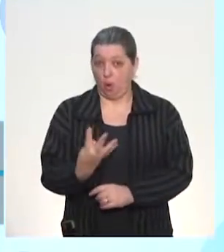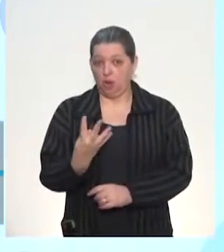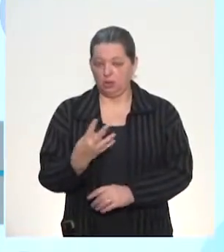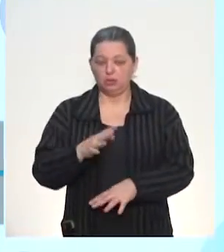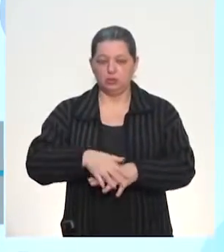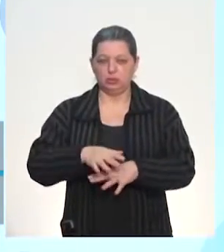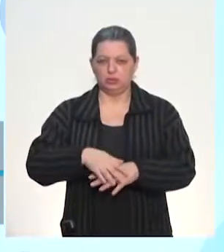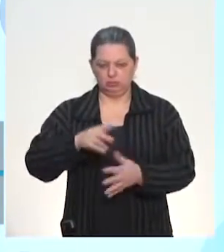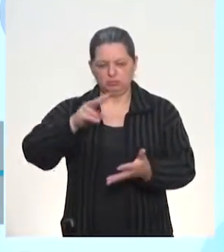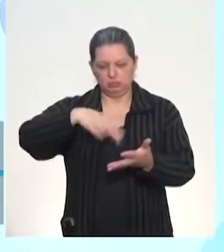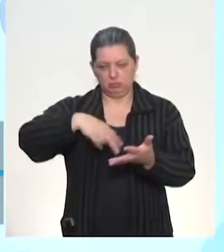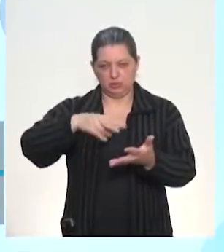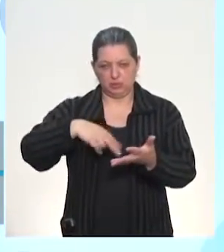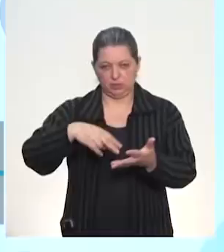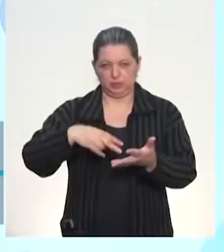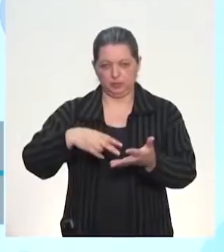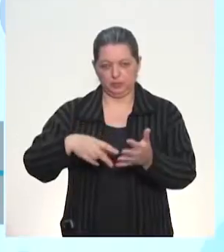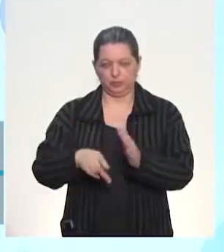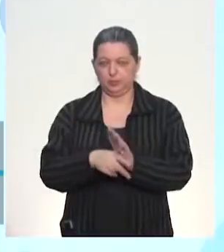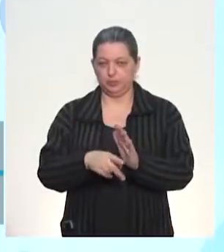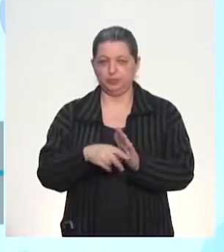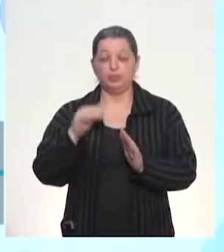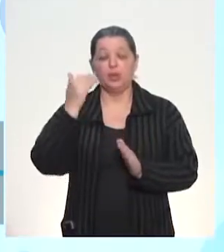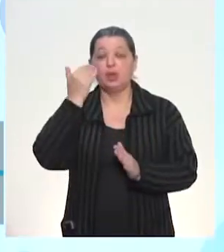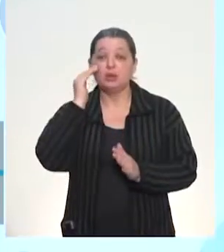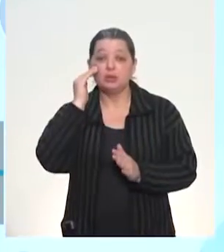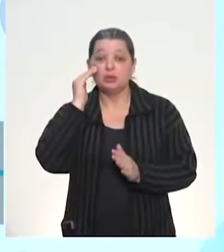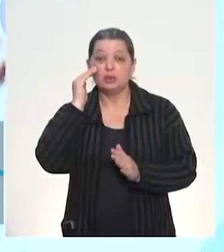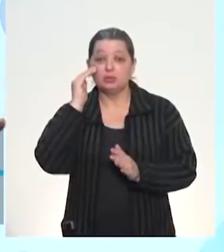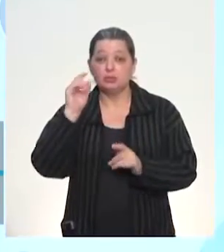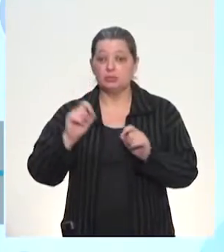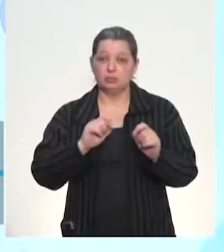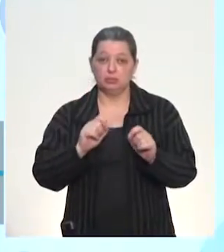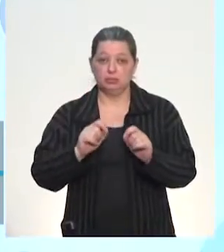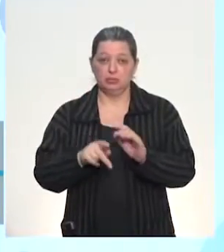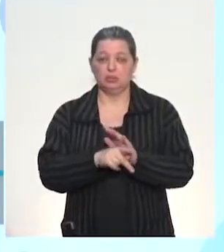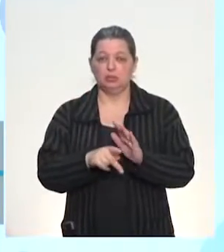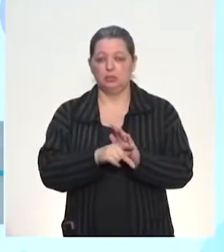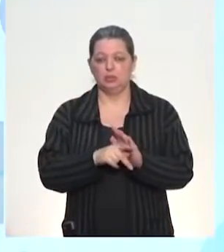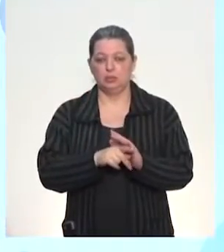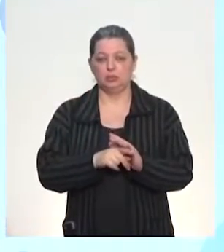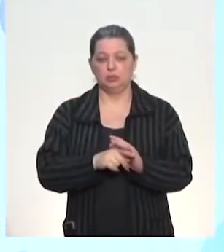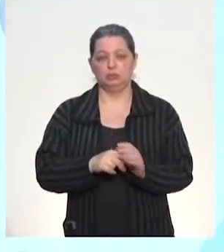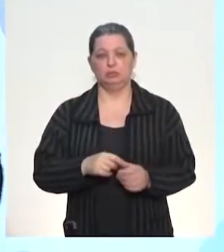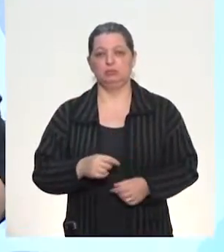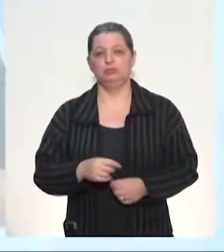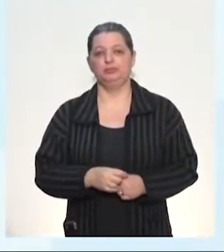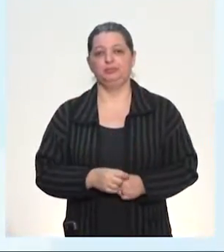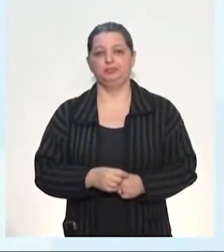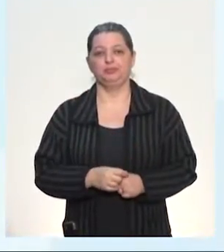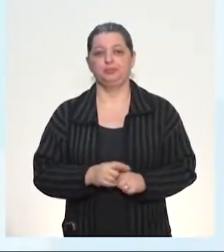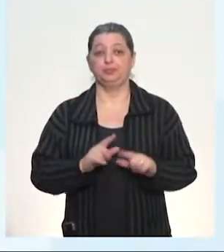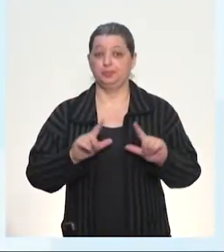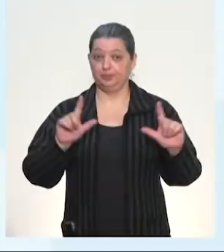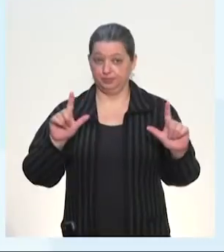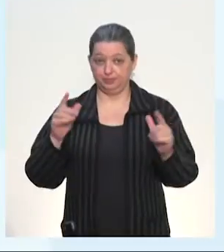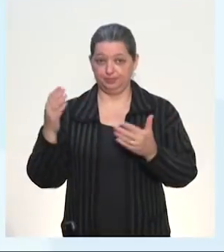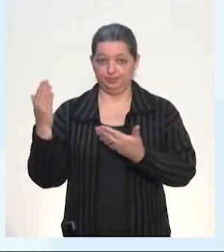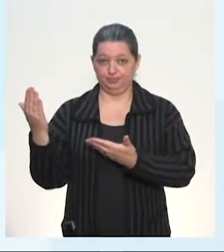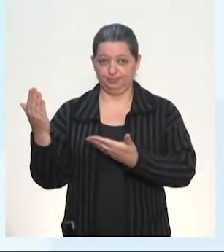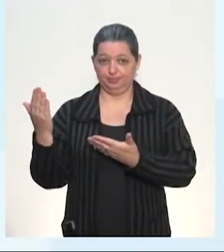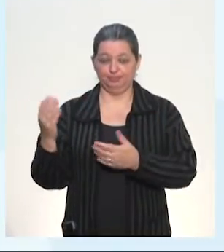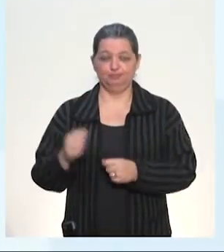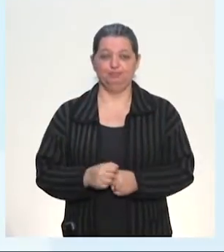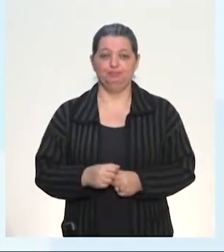ler essa questão, vamos ler esse enunciado para entender o que esse problema quer da gente? Então, bora lá. Questão na tela,